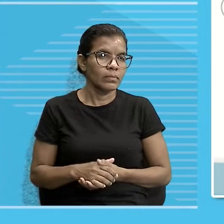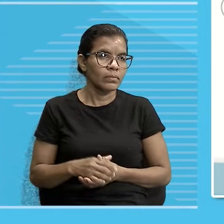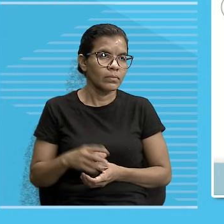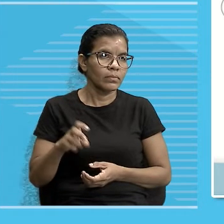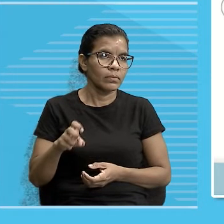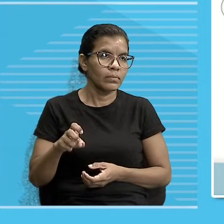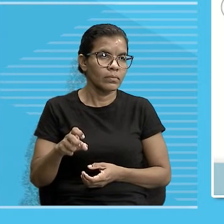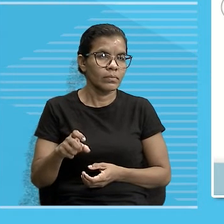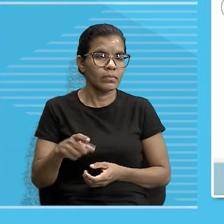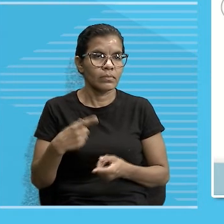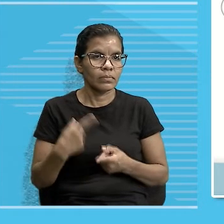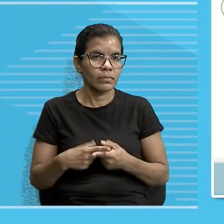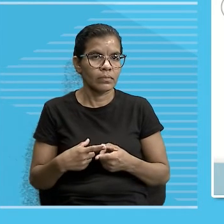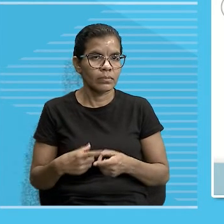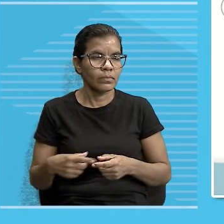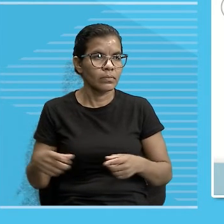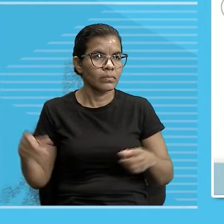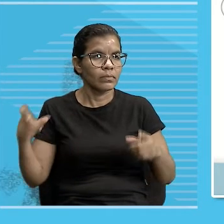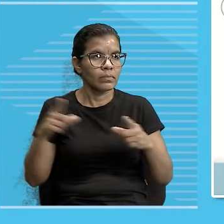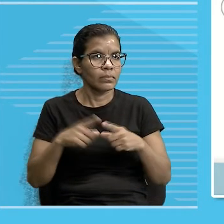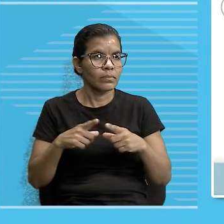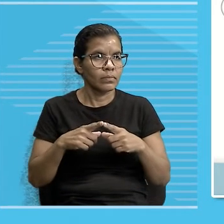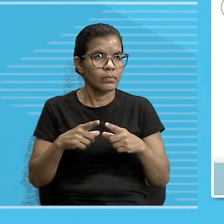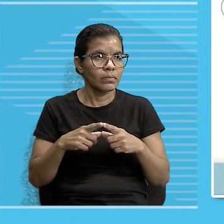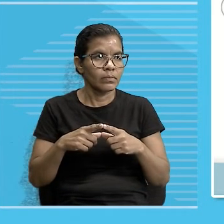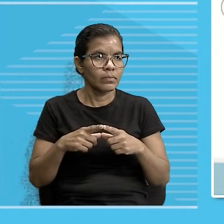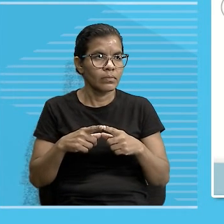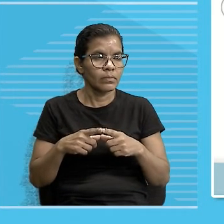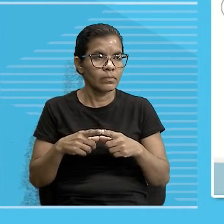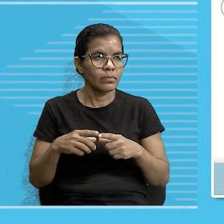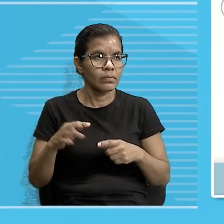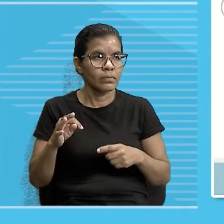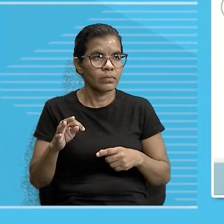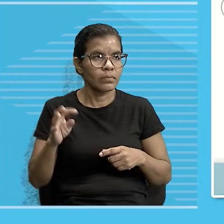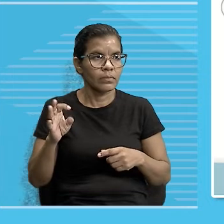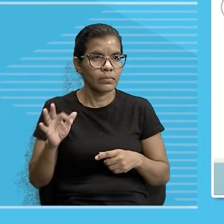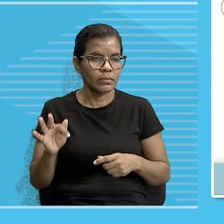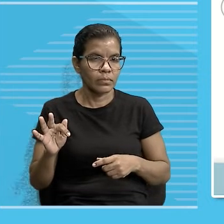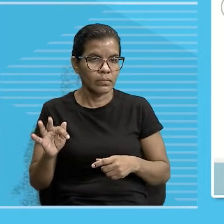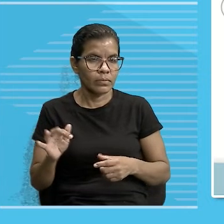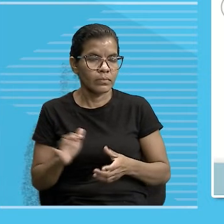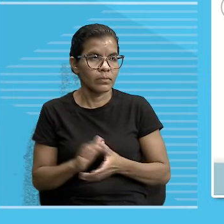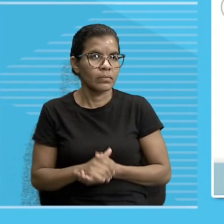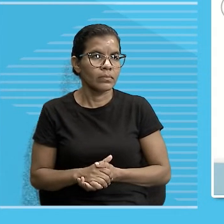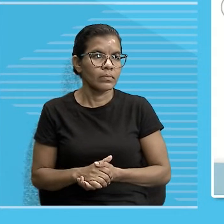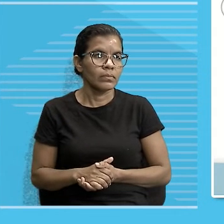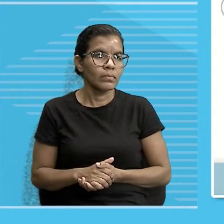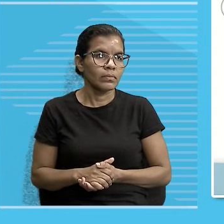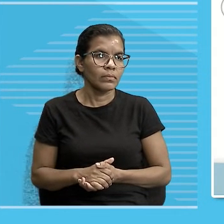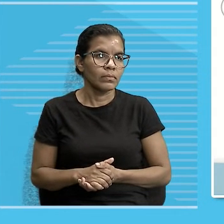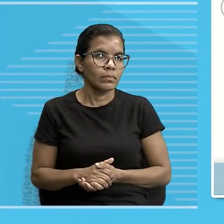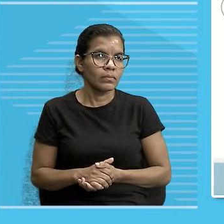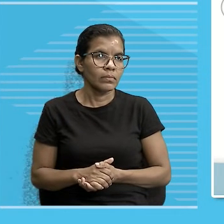5 vezes a variação na escala Fahrenheit